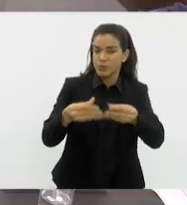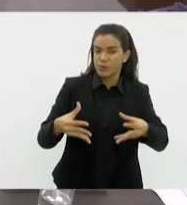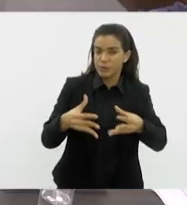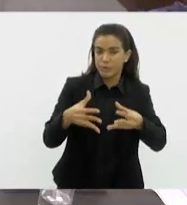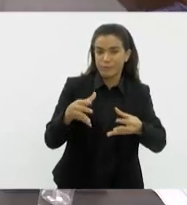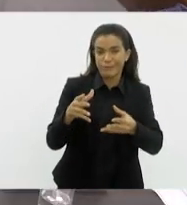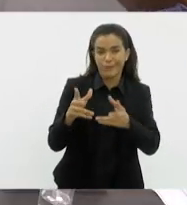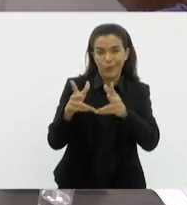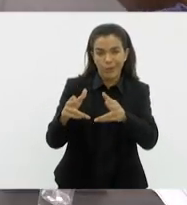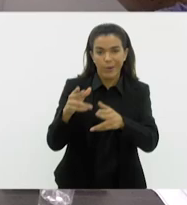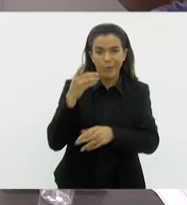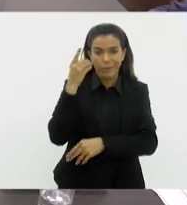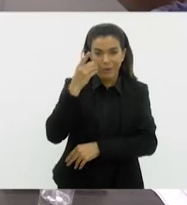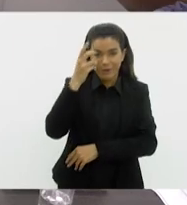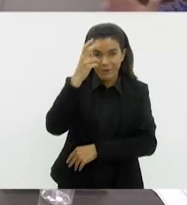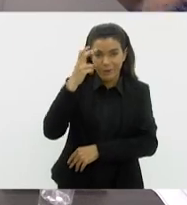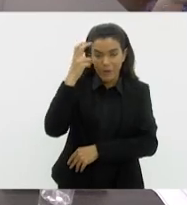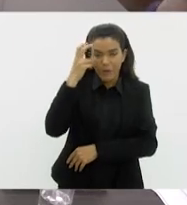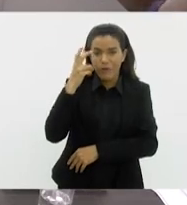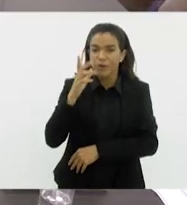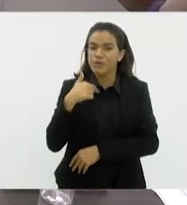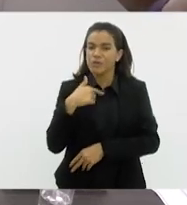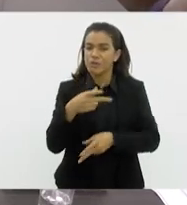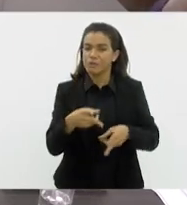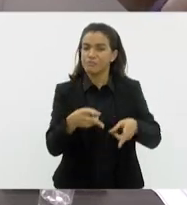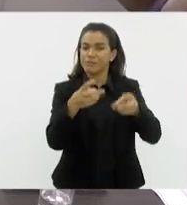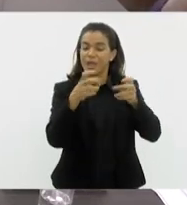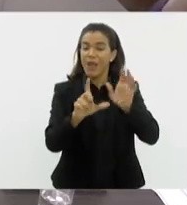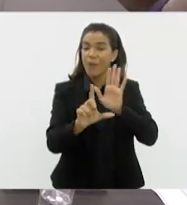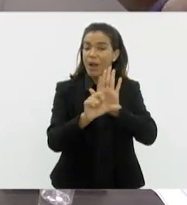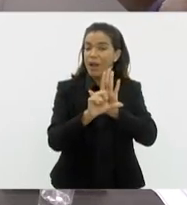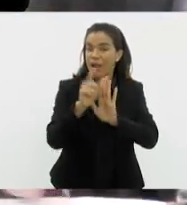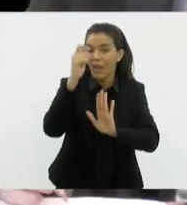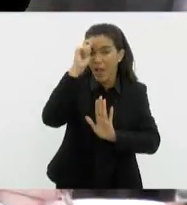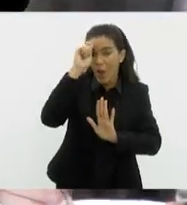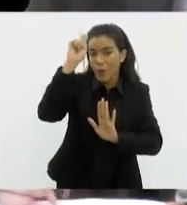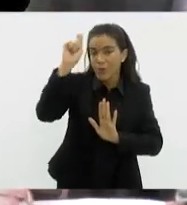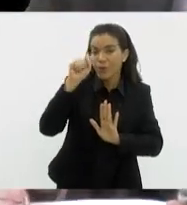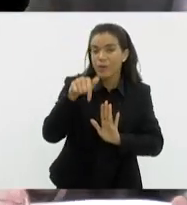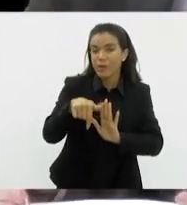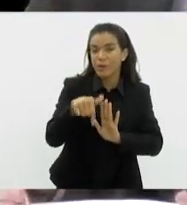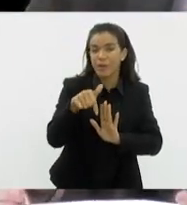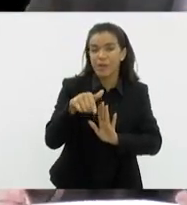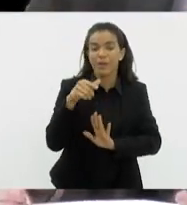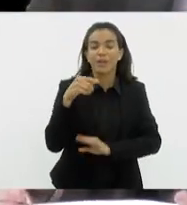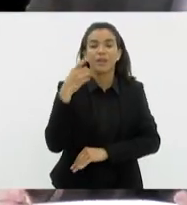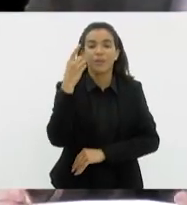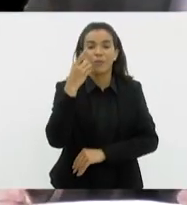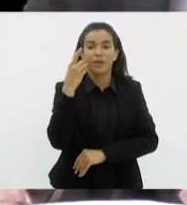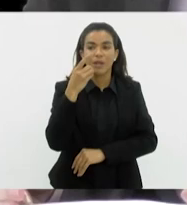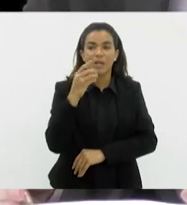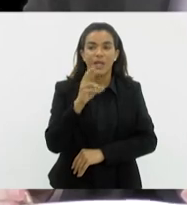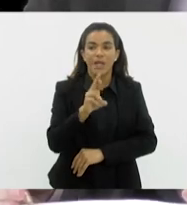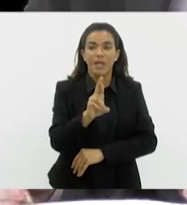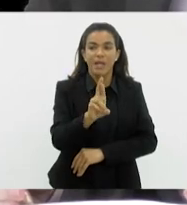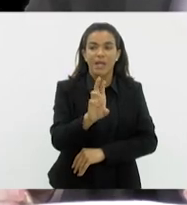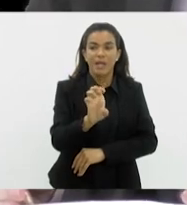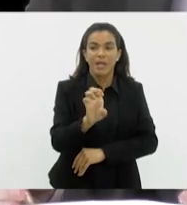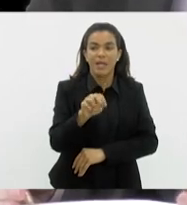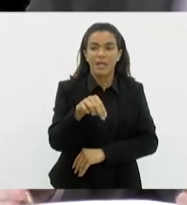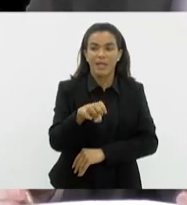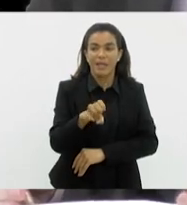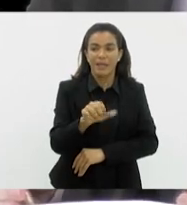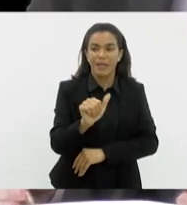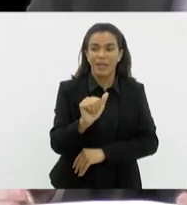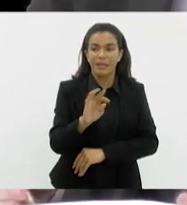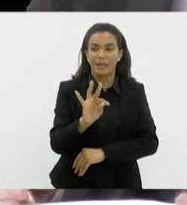Verônica, eu já tinha notado, é uma lei de autoria do deputado Valdec Carneiro e da deputada Renata Souza. Eu entendo